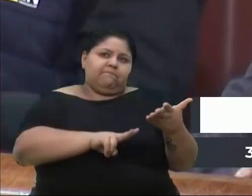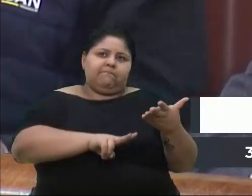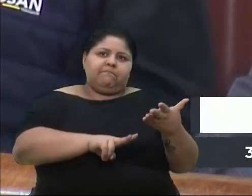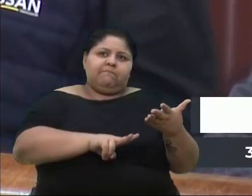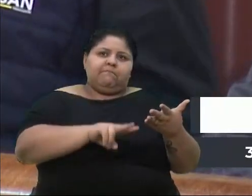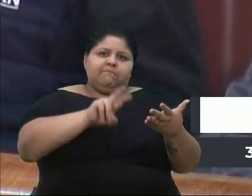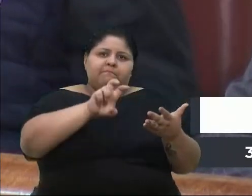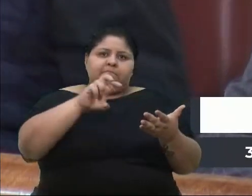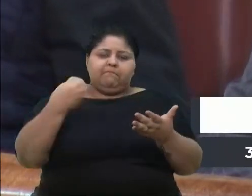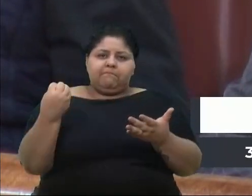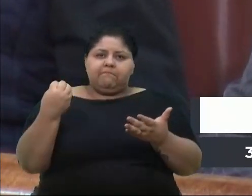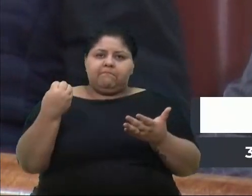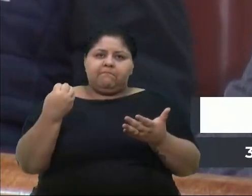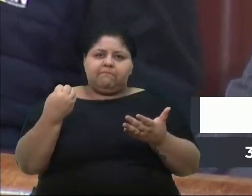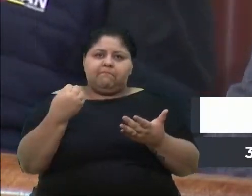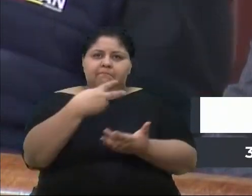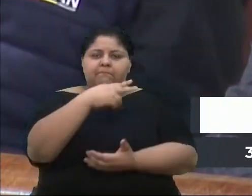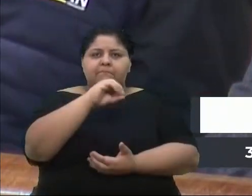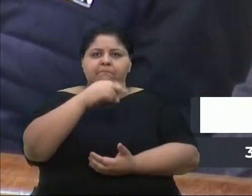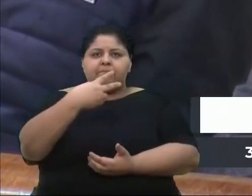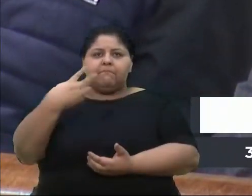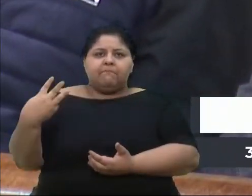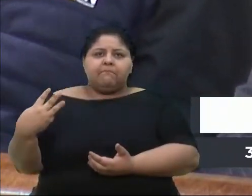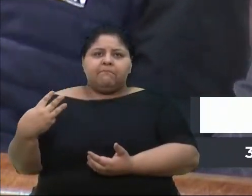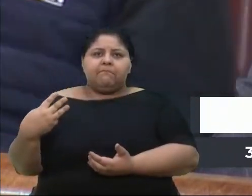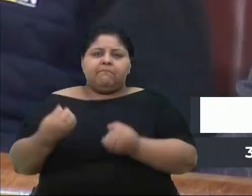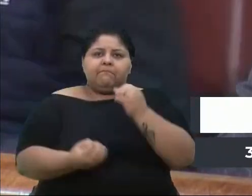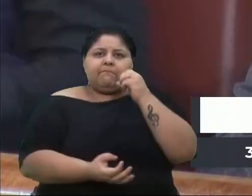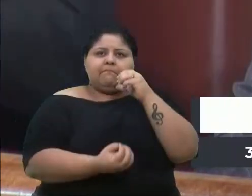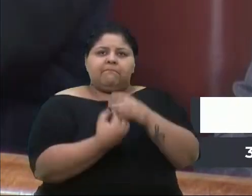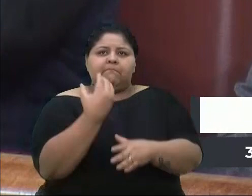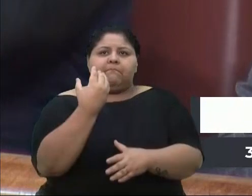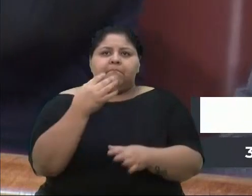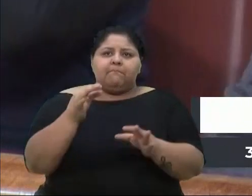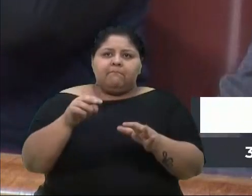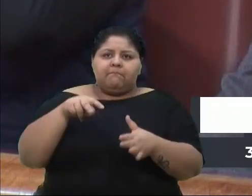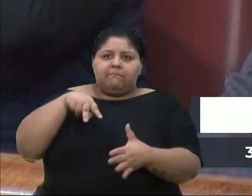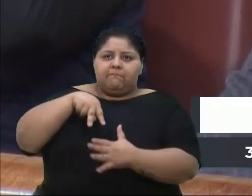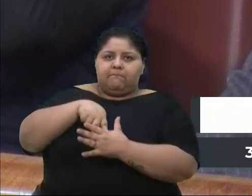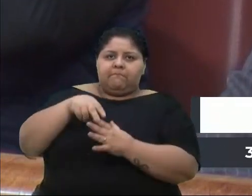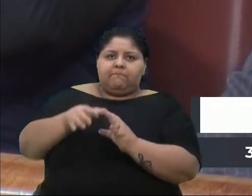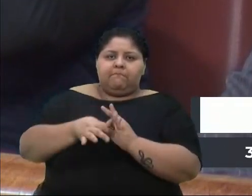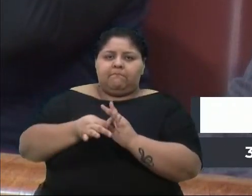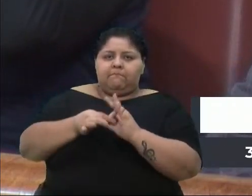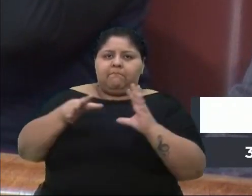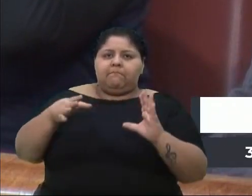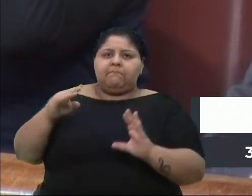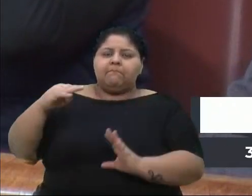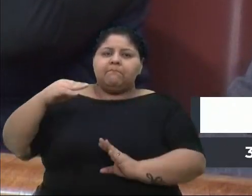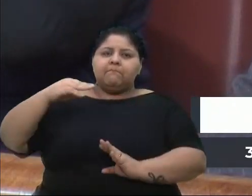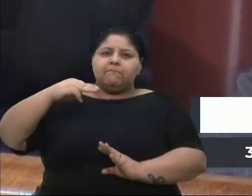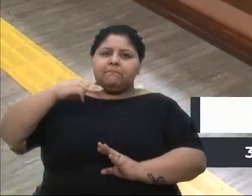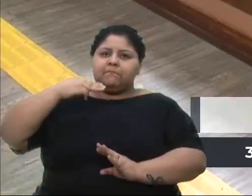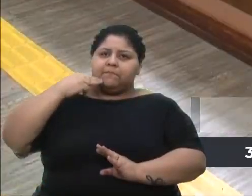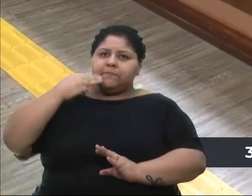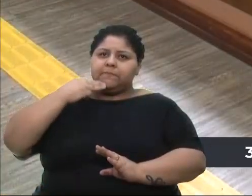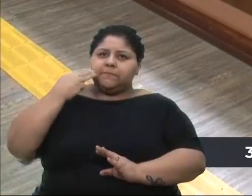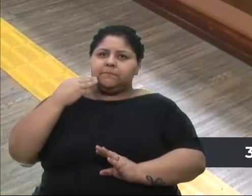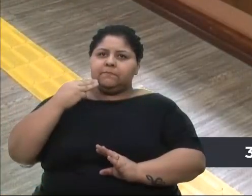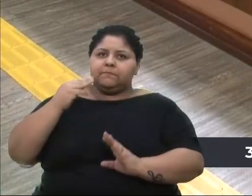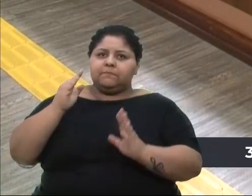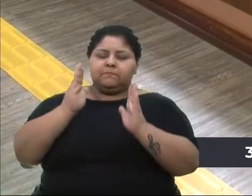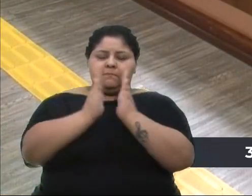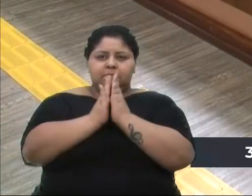50, 2023, que originou o presente Tribuna Livre. Marisol, por favor.